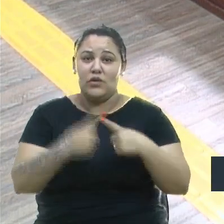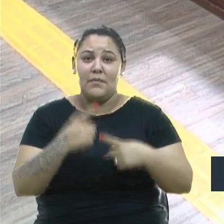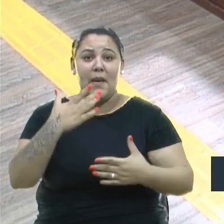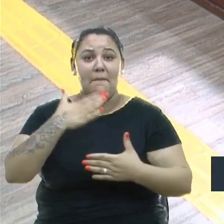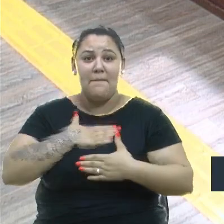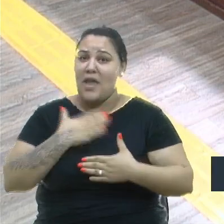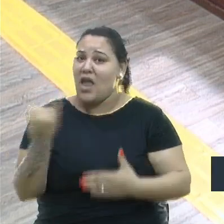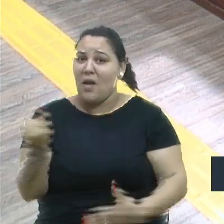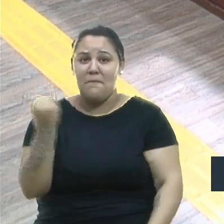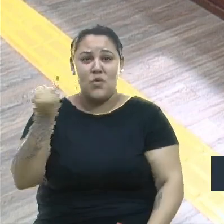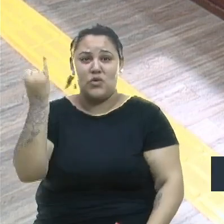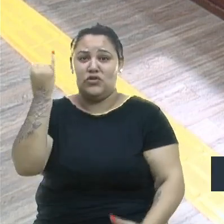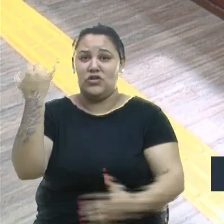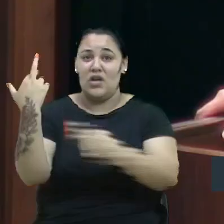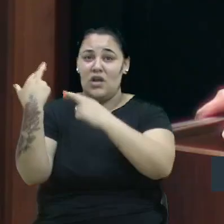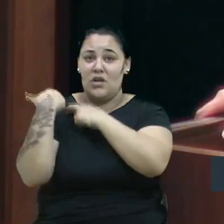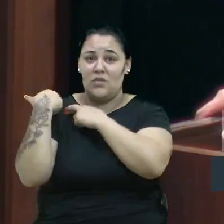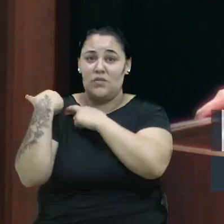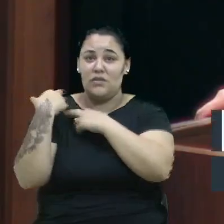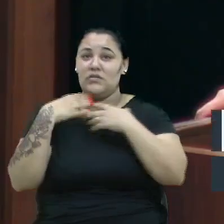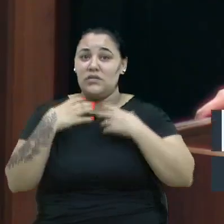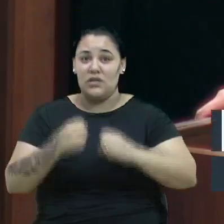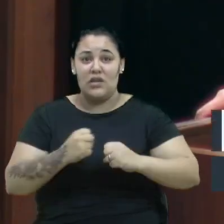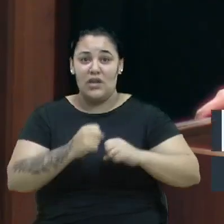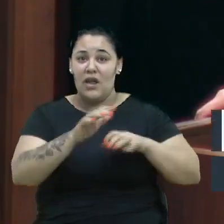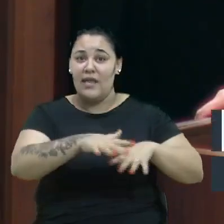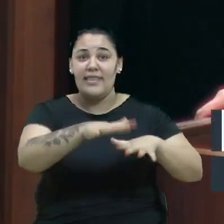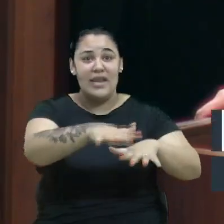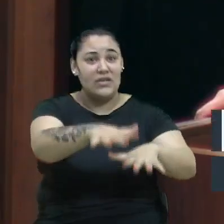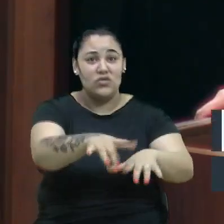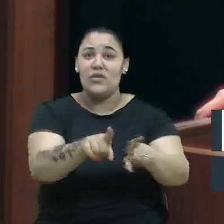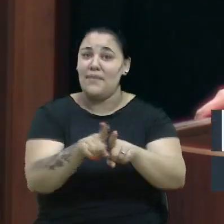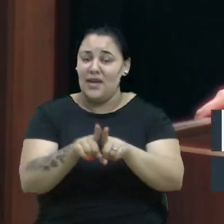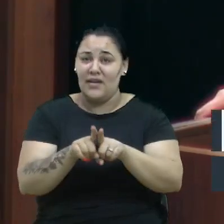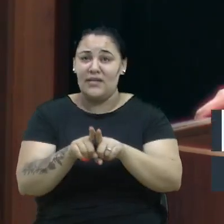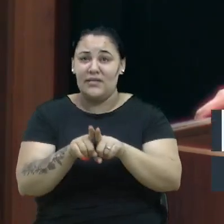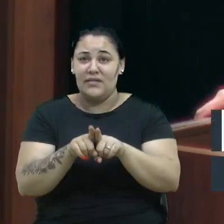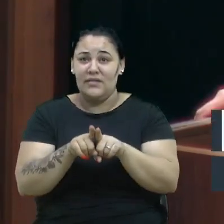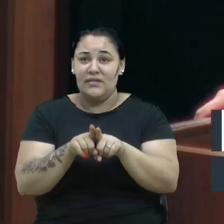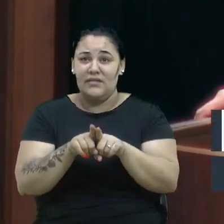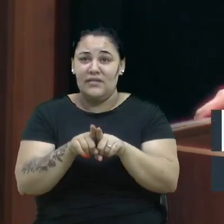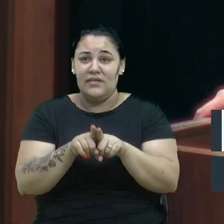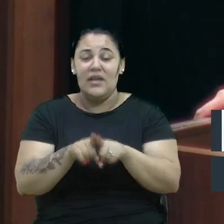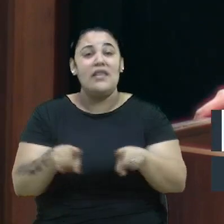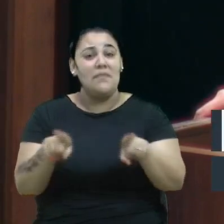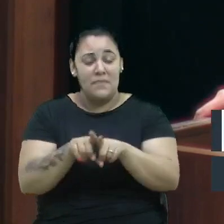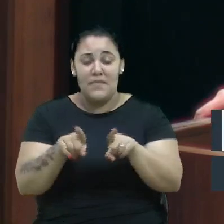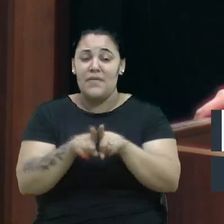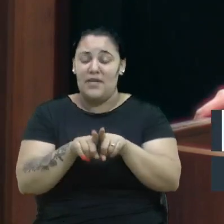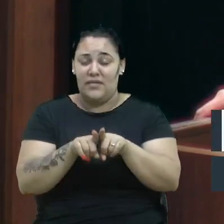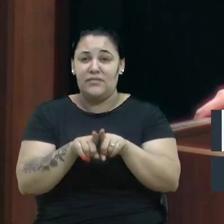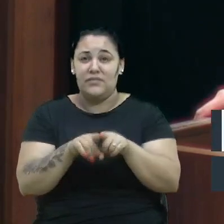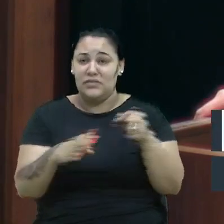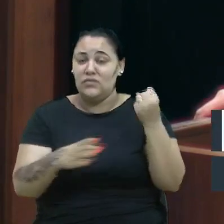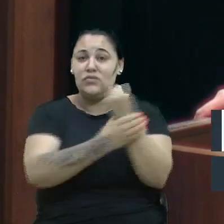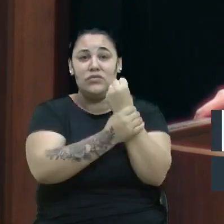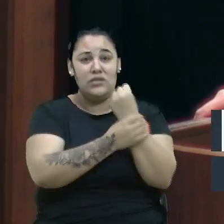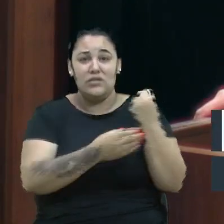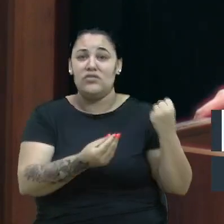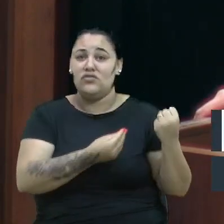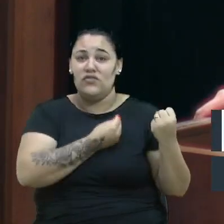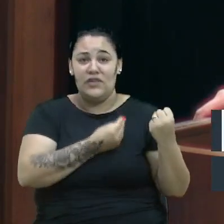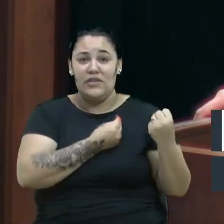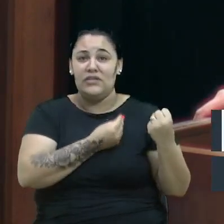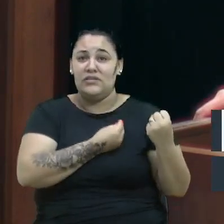são de responsabilidade da Secretaria de Trânsito e também salvam vidas e também constam